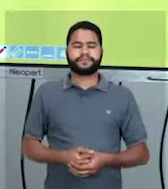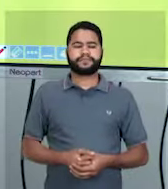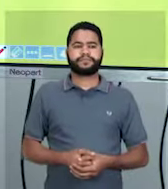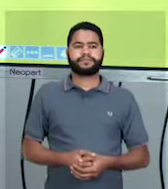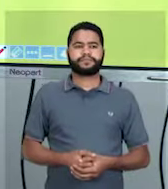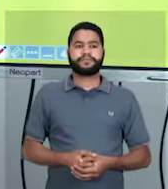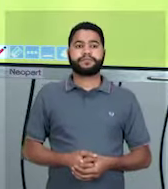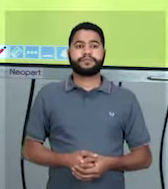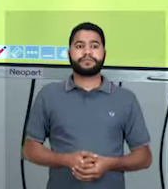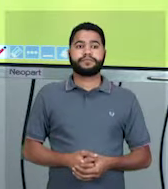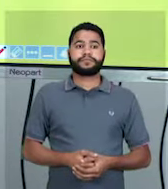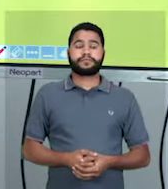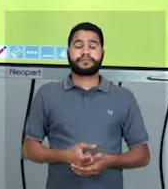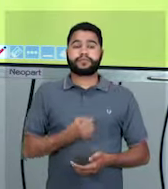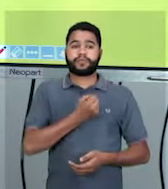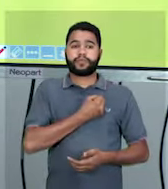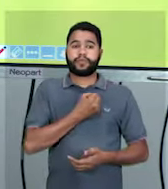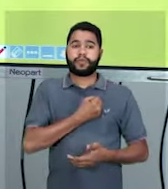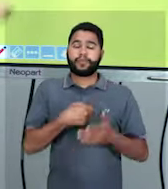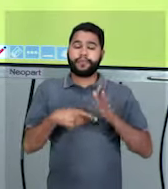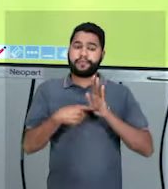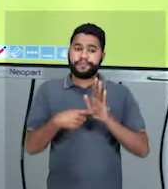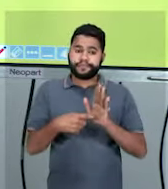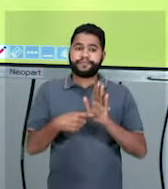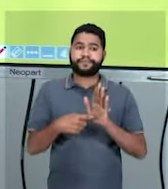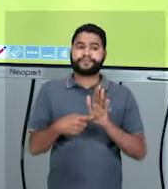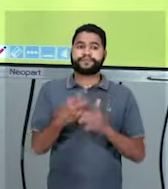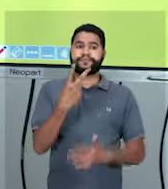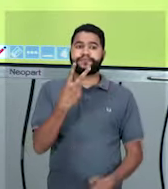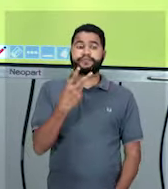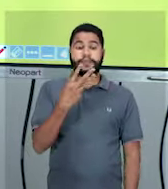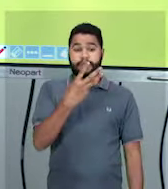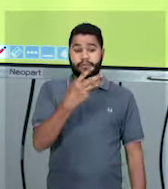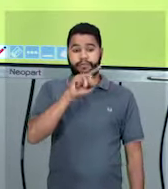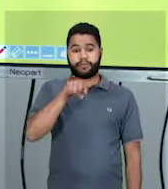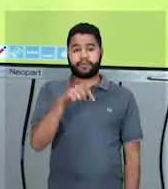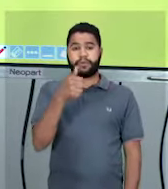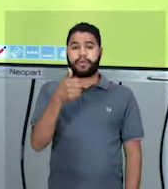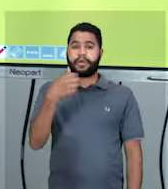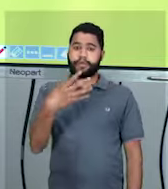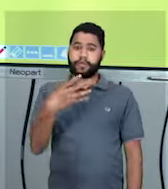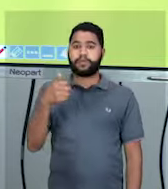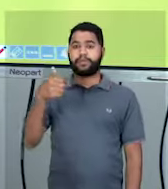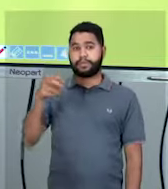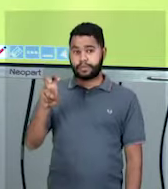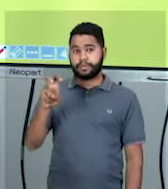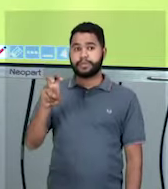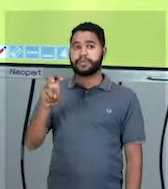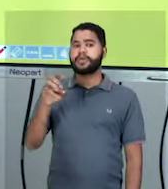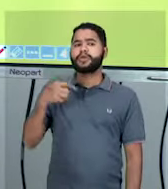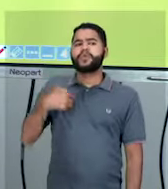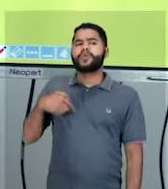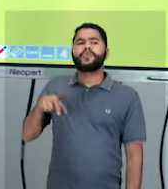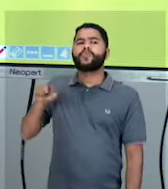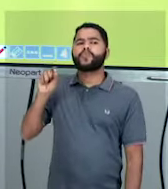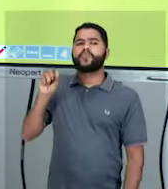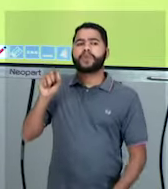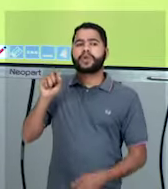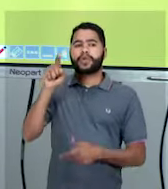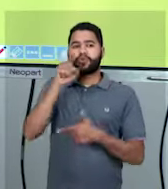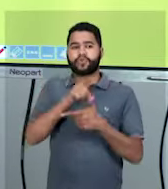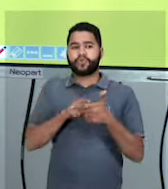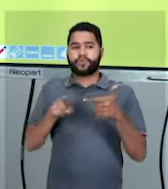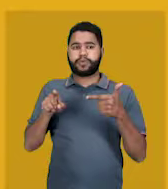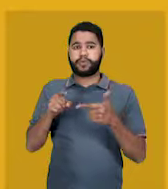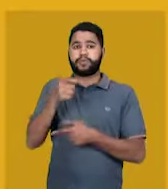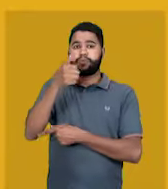Então, o valor representado de 3,1415. Então basta que eu faça o quê? Eu faça a divisão de